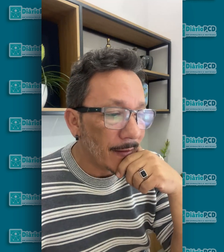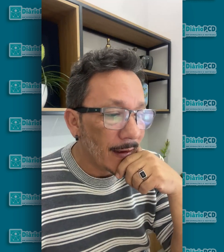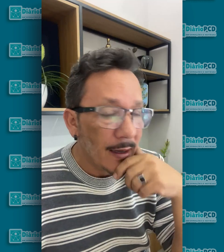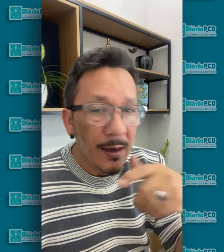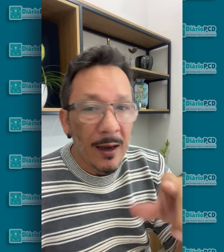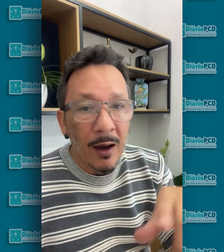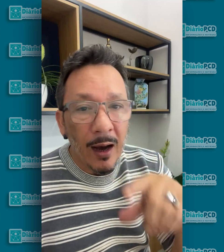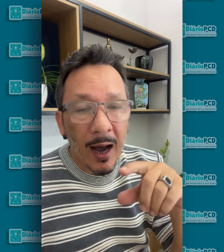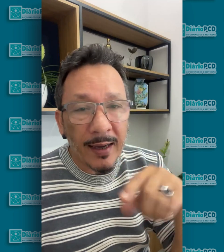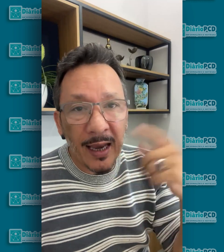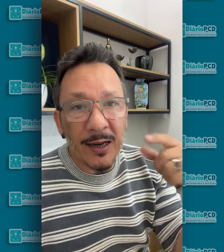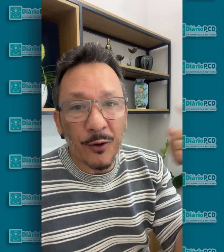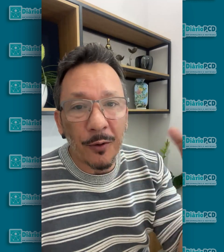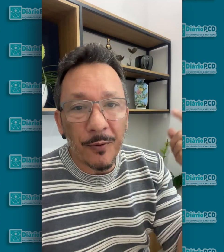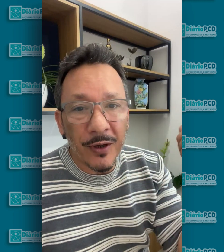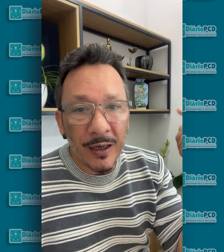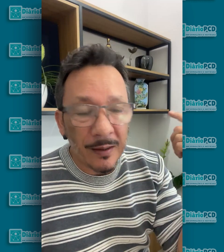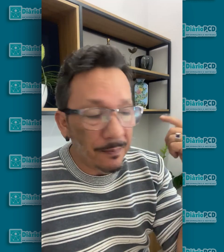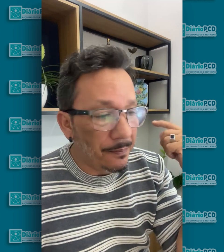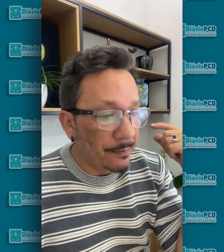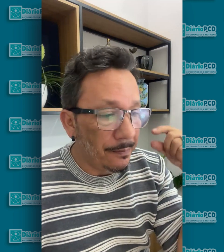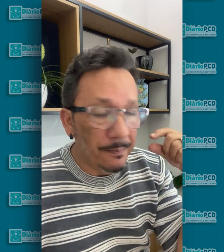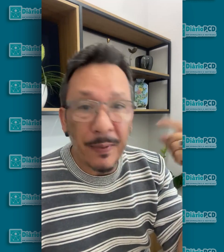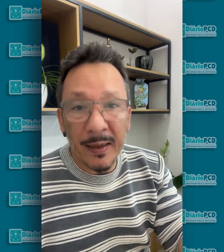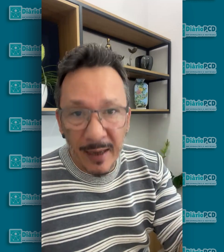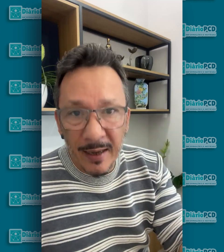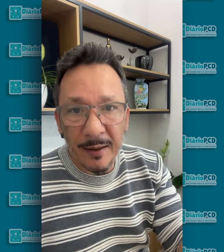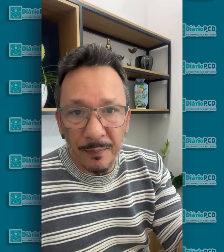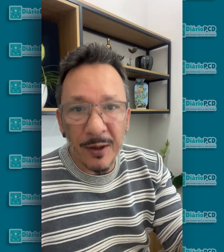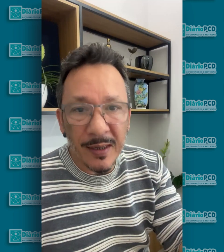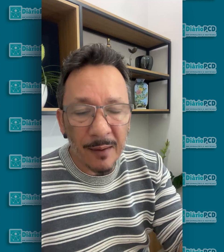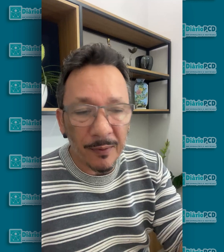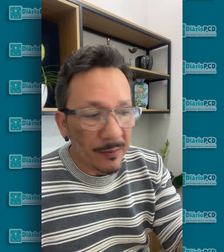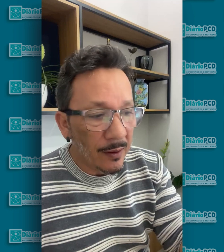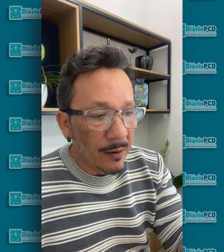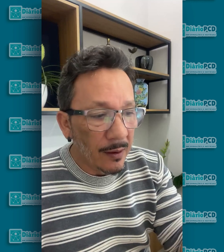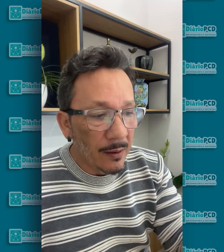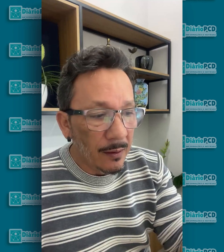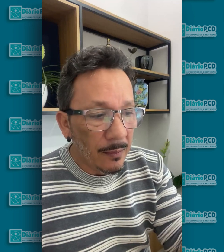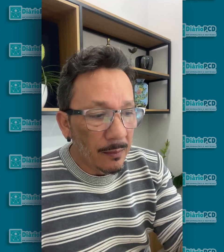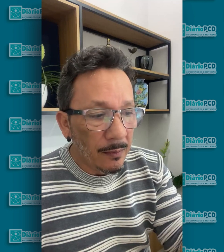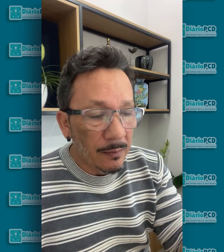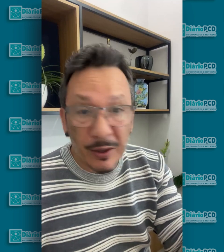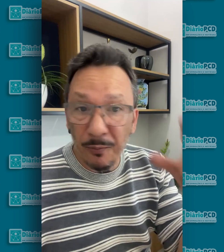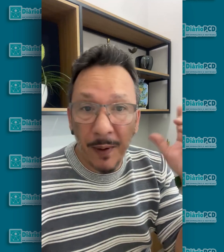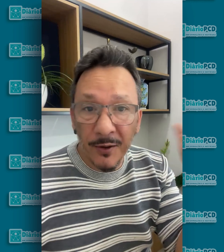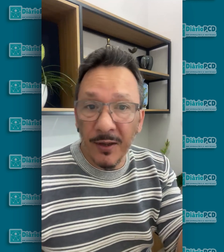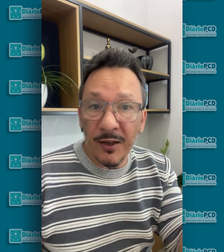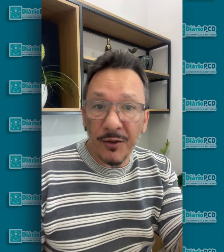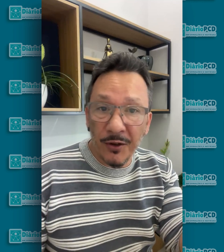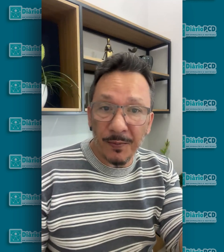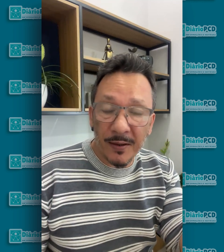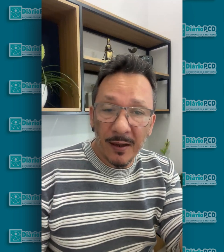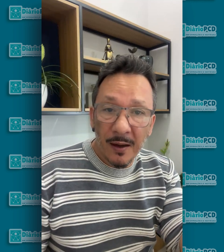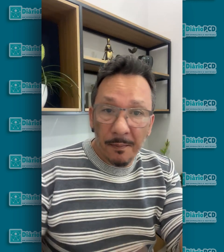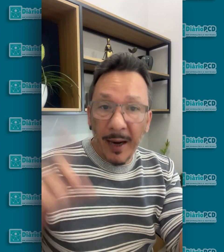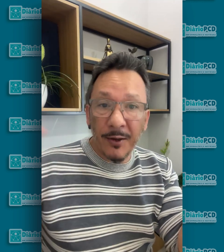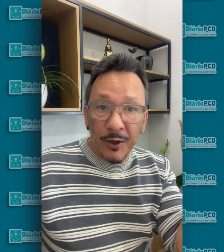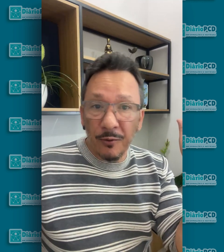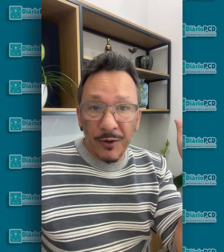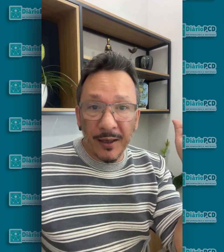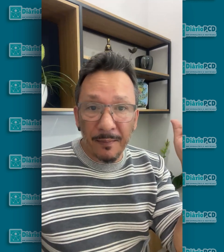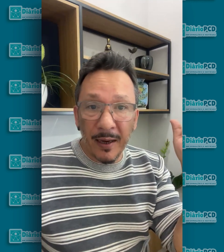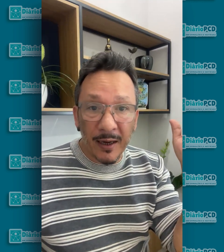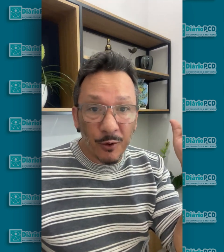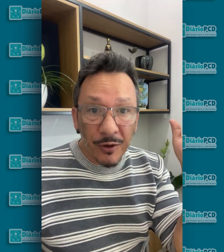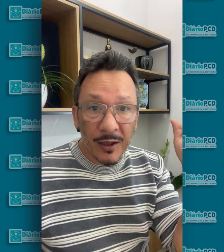cadeiras, aqueles grupos que perderem, por exemplo, são partes legítimas para